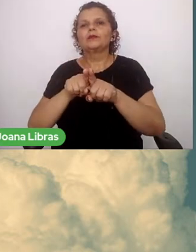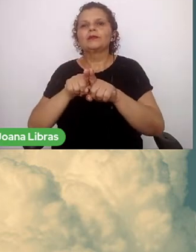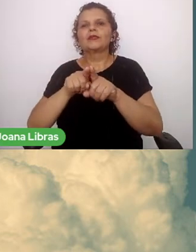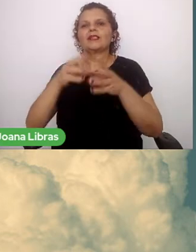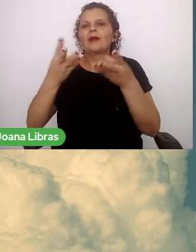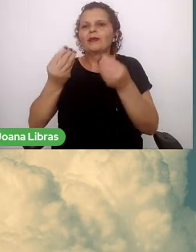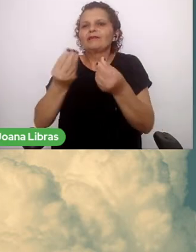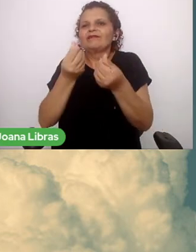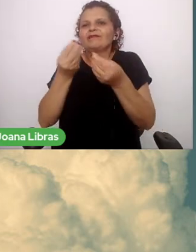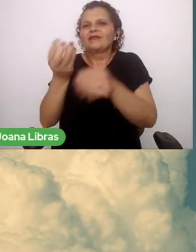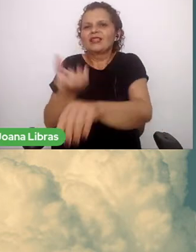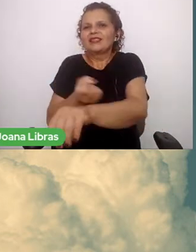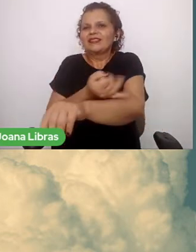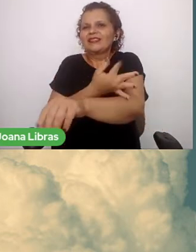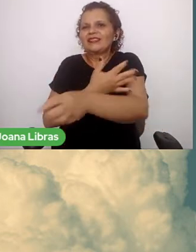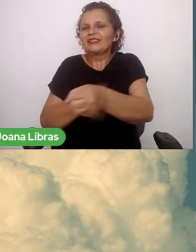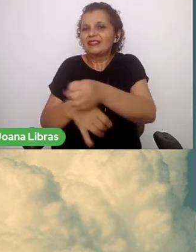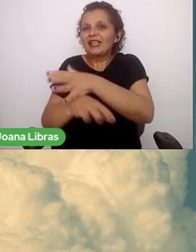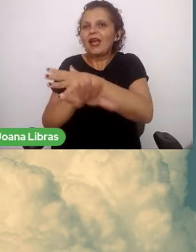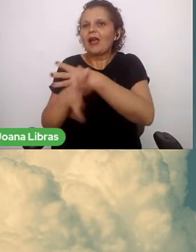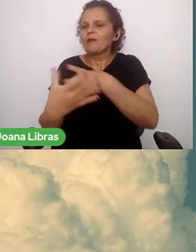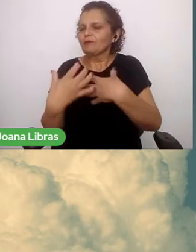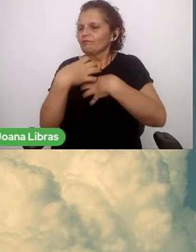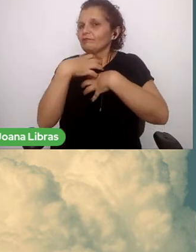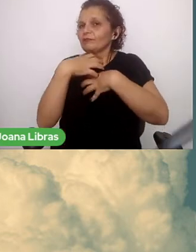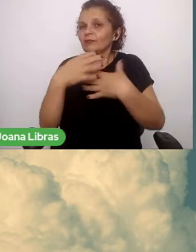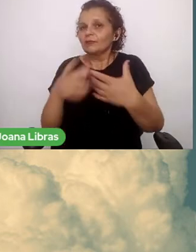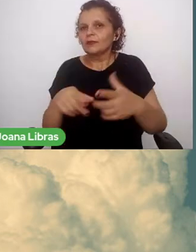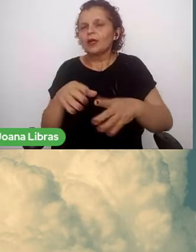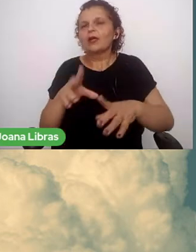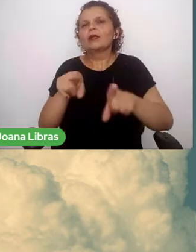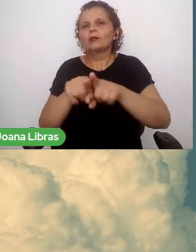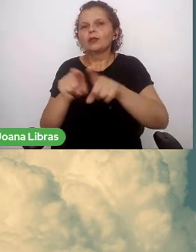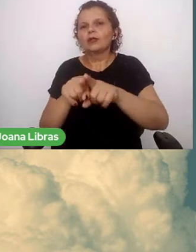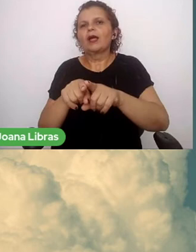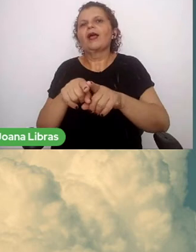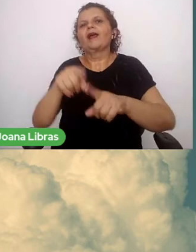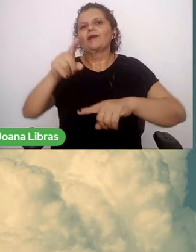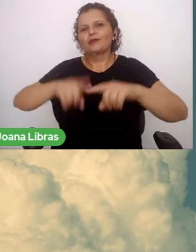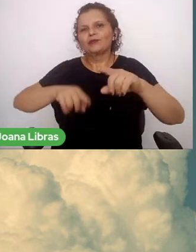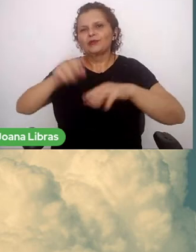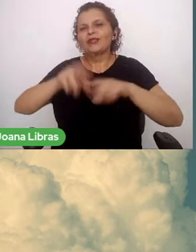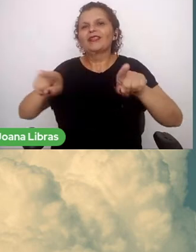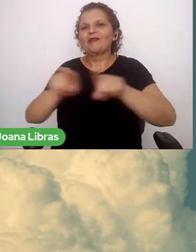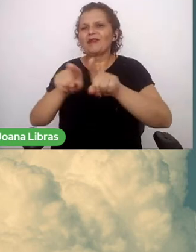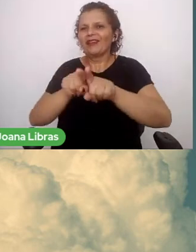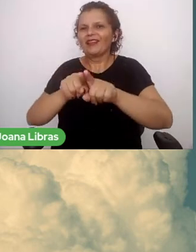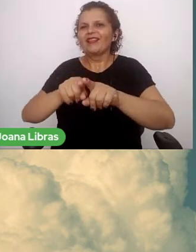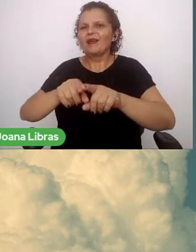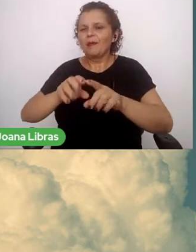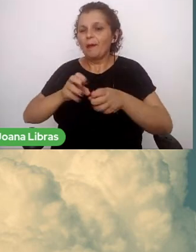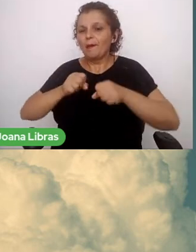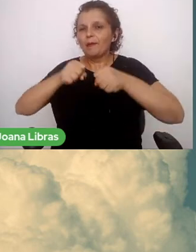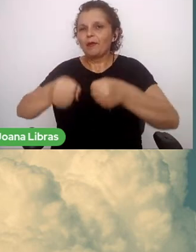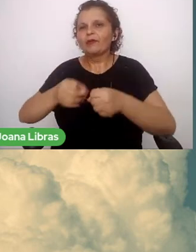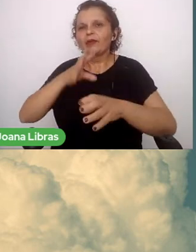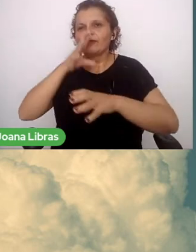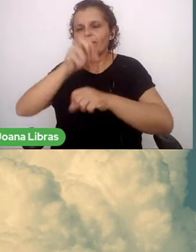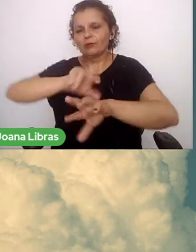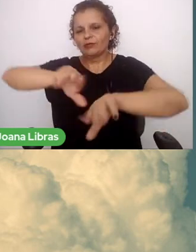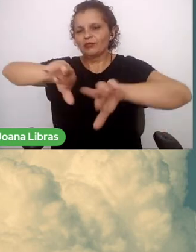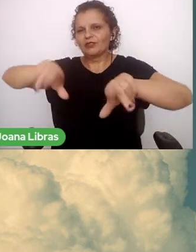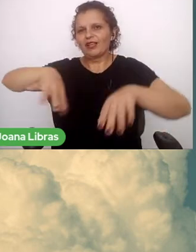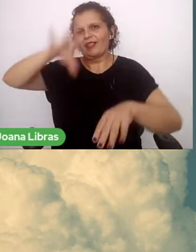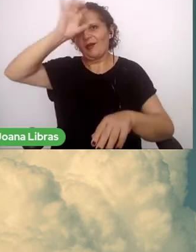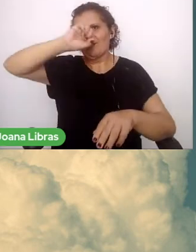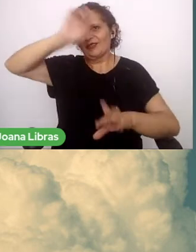sinestésicas, eu acho, eu nunca sei essa palavra. E eu acho que o Path to Production, ele é dinâmico o suficiente para ajudar as diferentes formas de